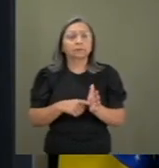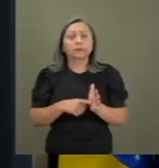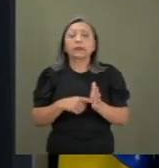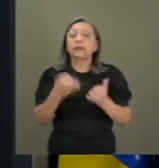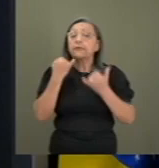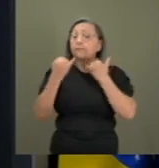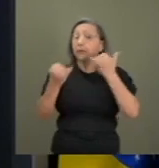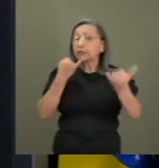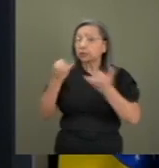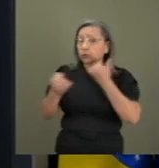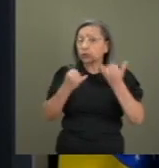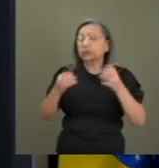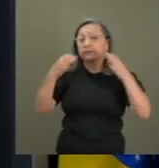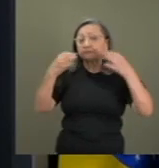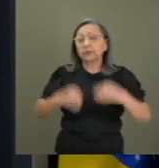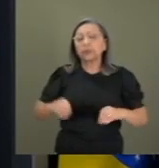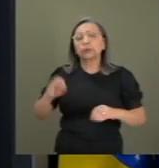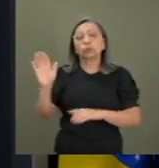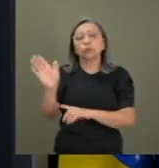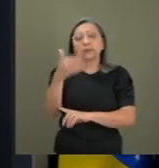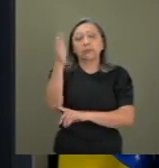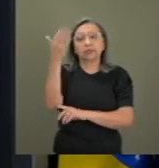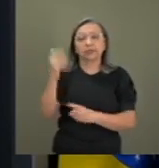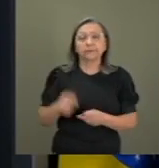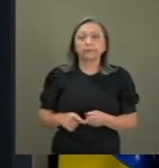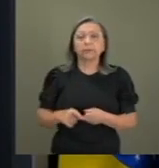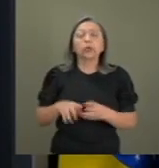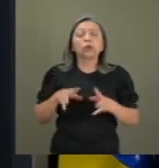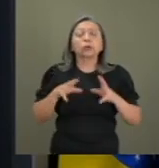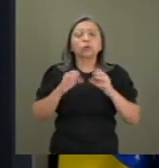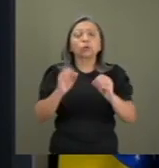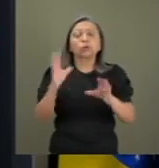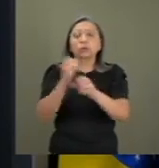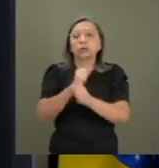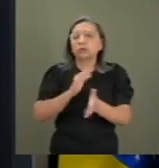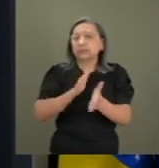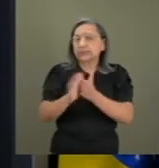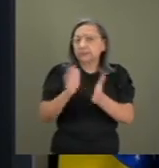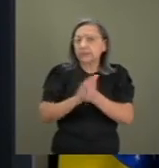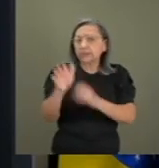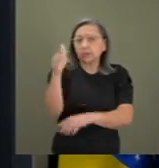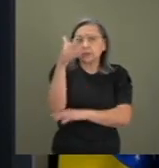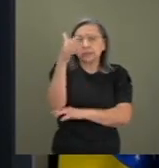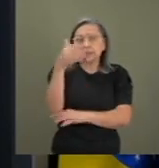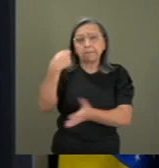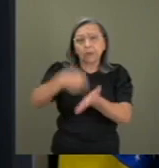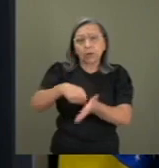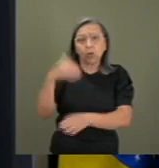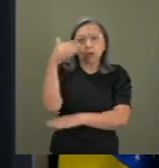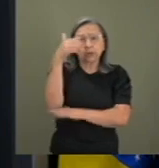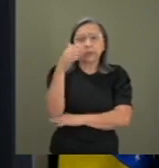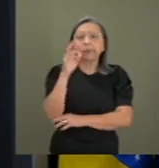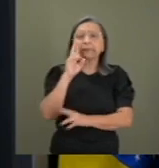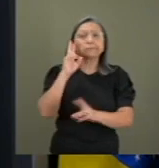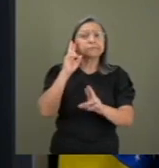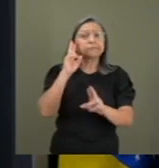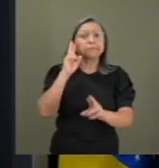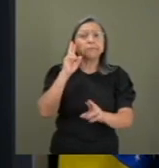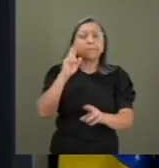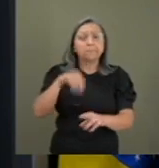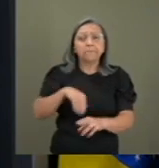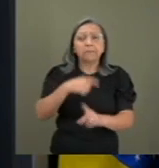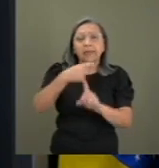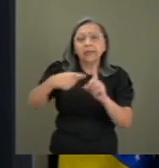legal de informações do Itamaraty. As despesas com hospedagem representaram metade dos